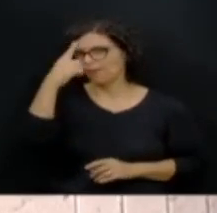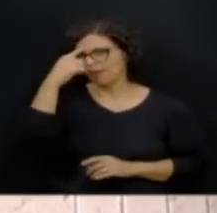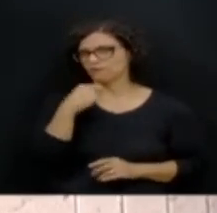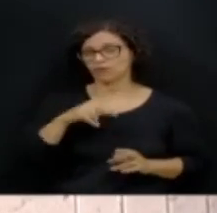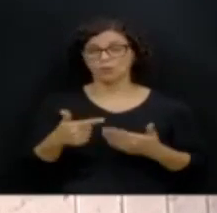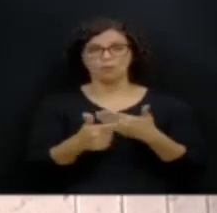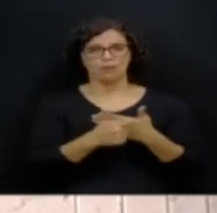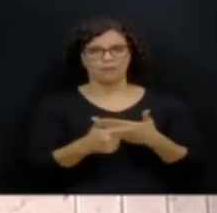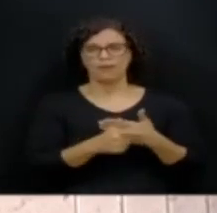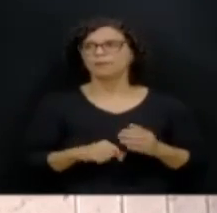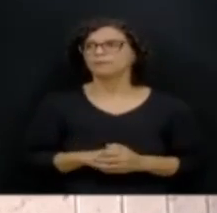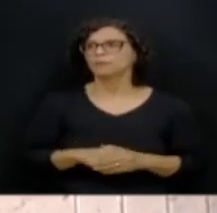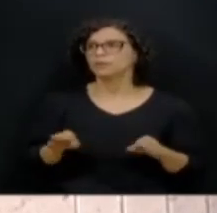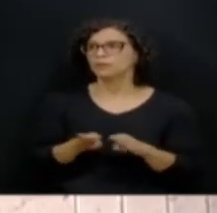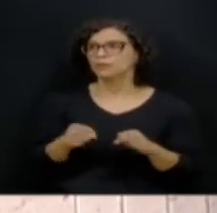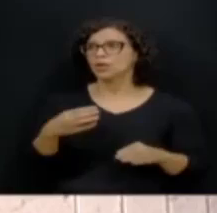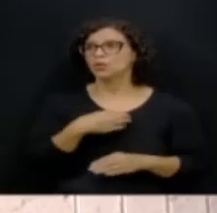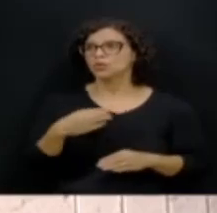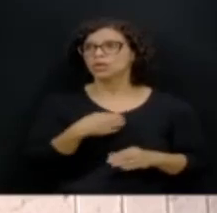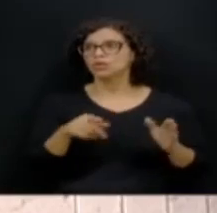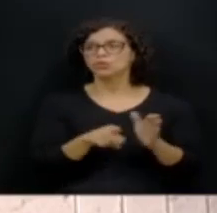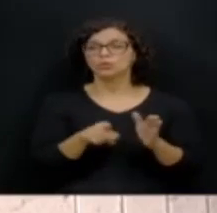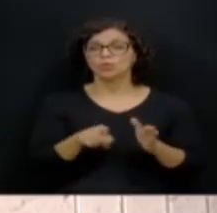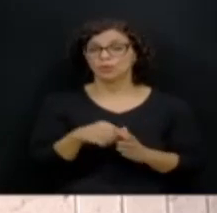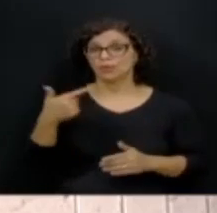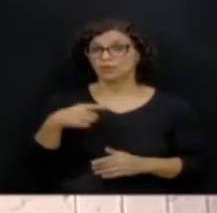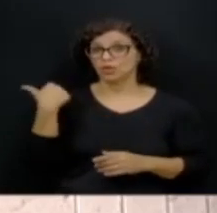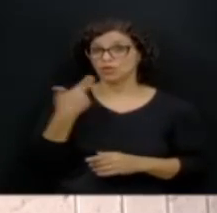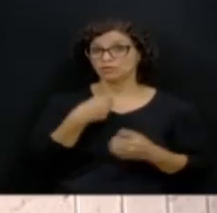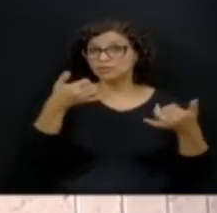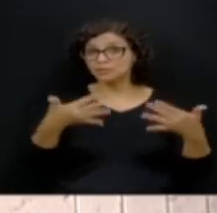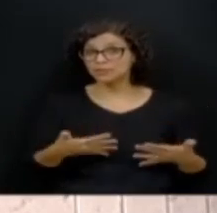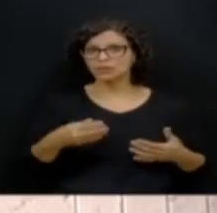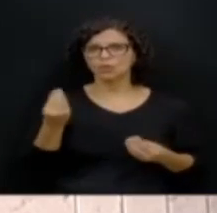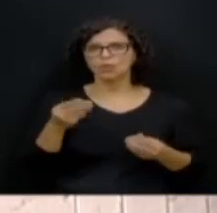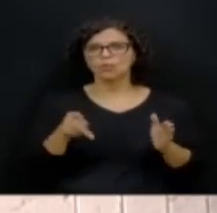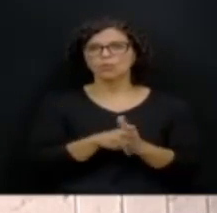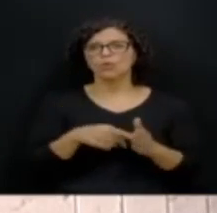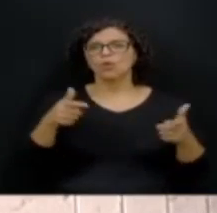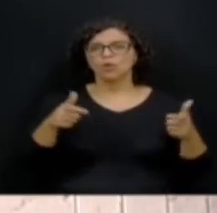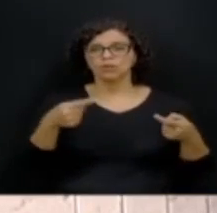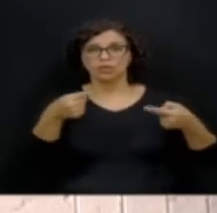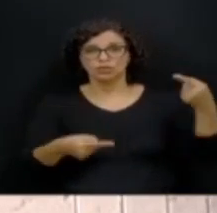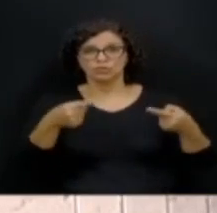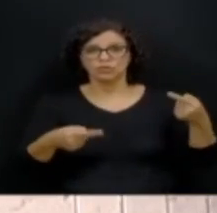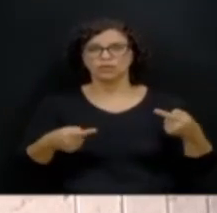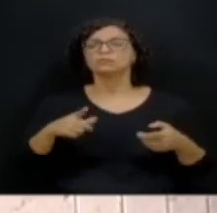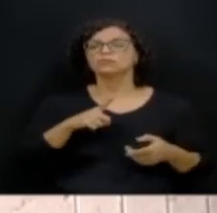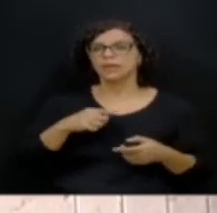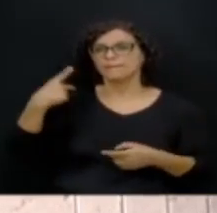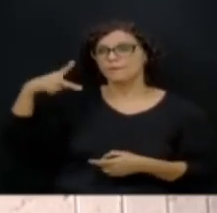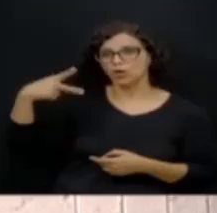O papel, o tamanho do Estado está presente no centro desse debate político.